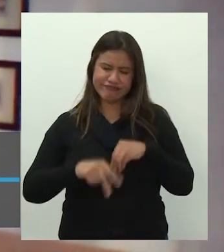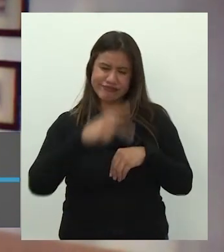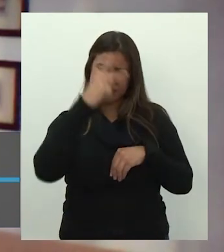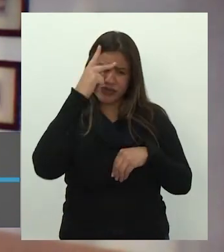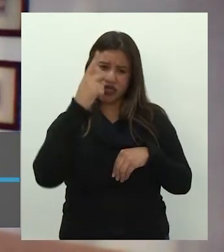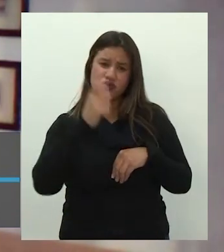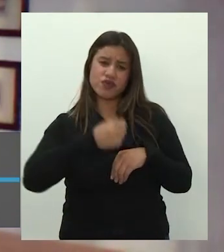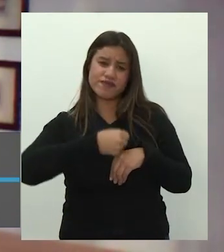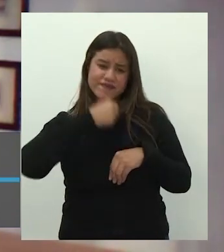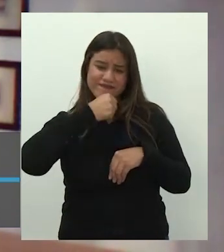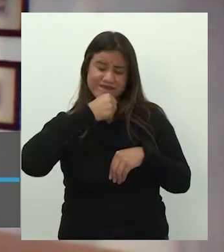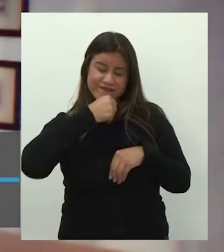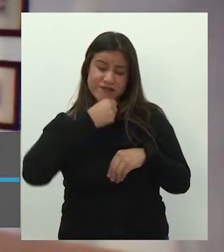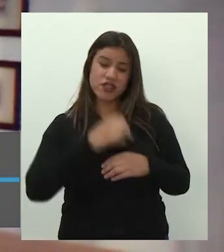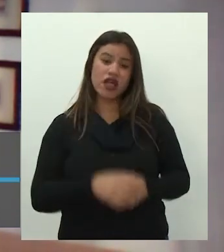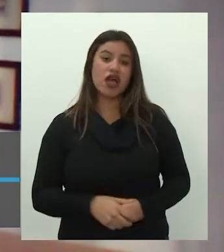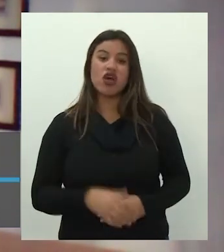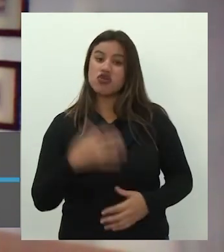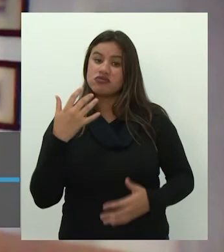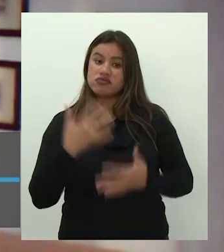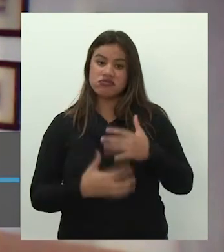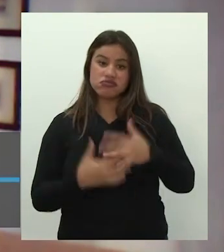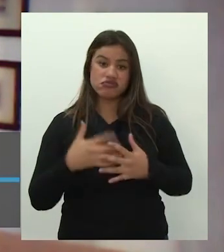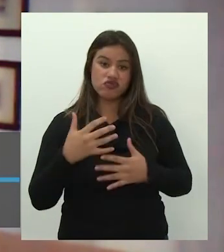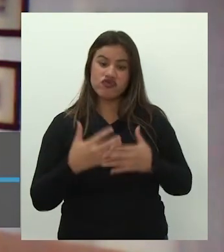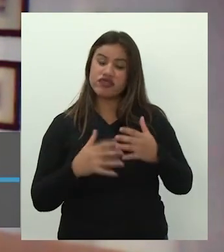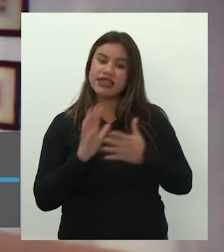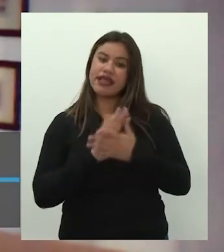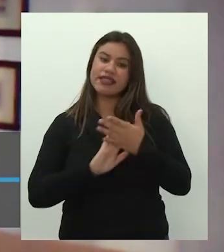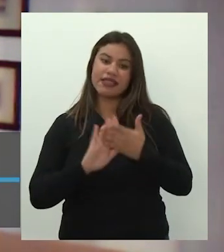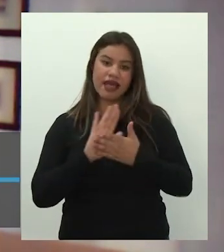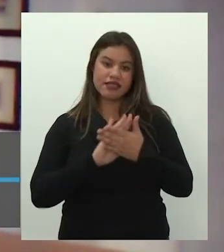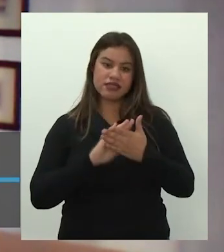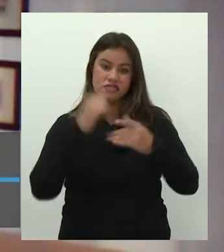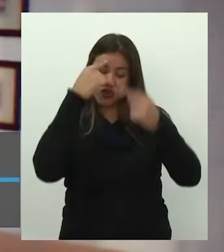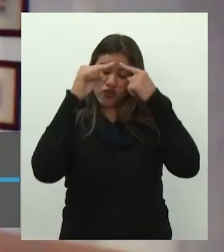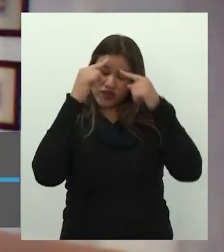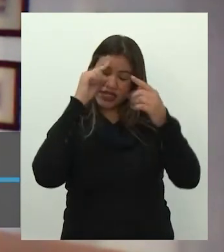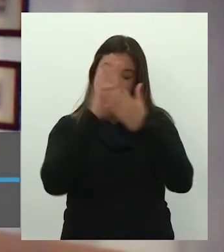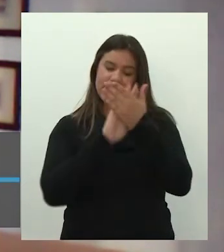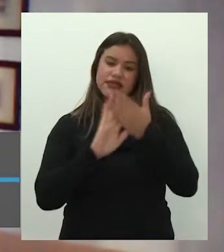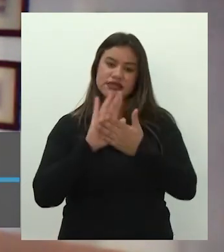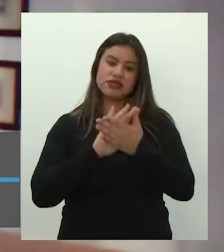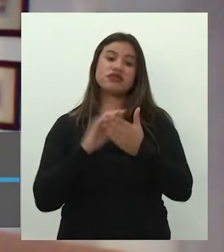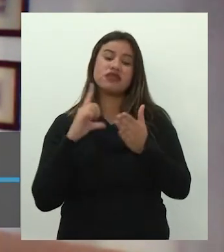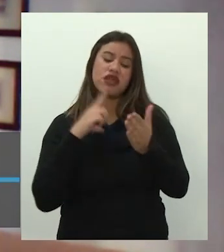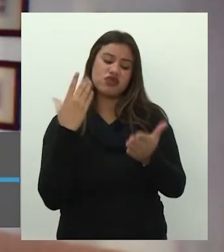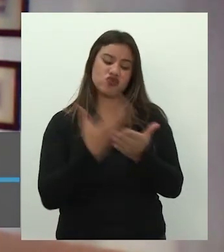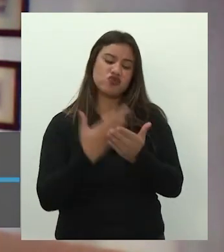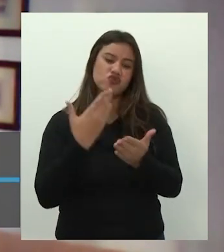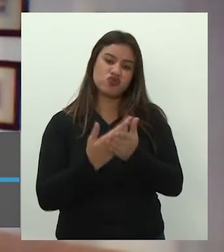Não tenho nenhuma dúvida. Aliás, tem vários estudos que falam isso. Então,